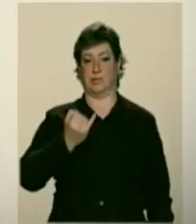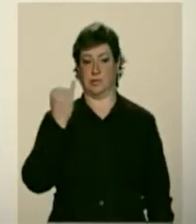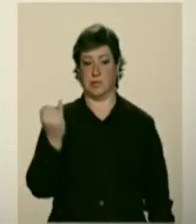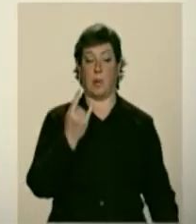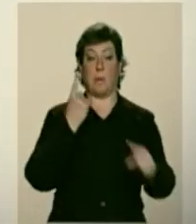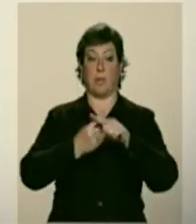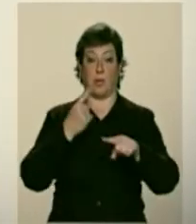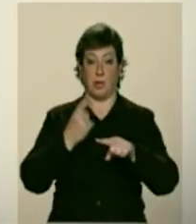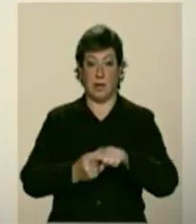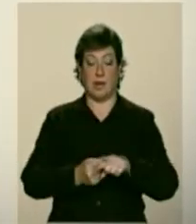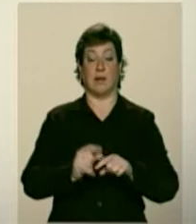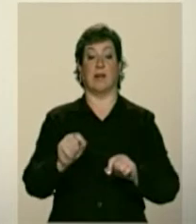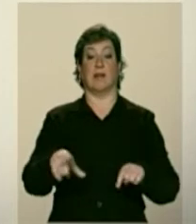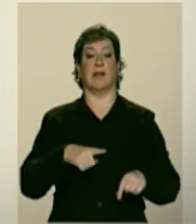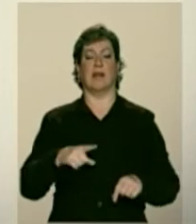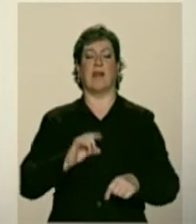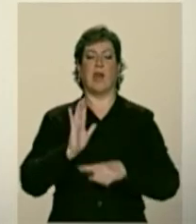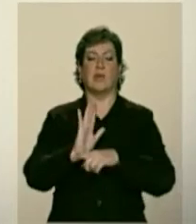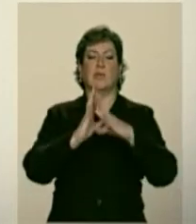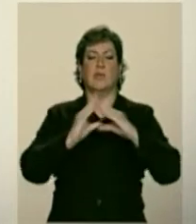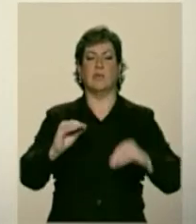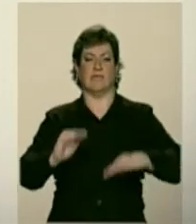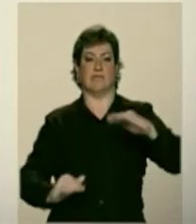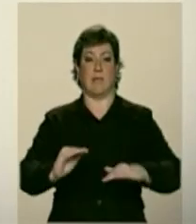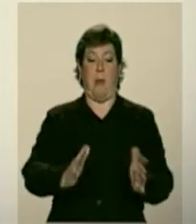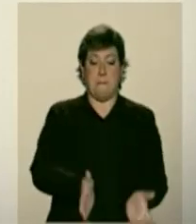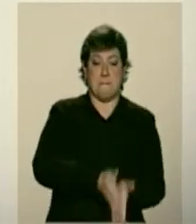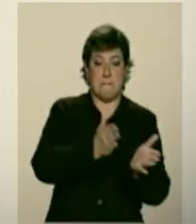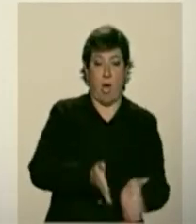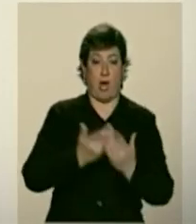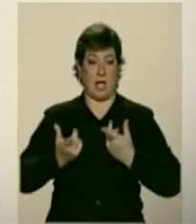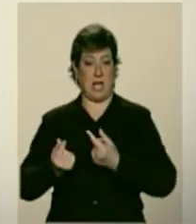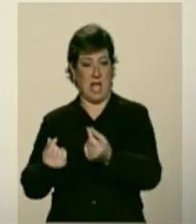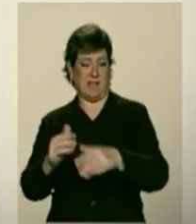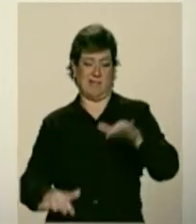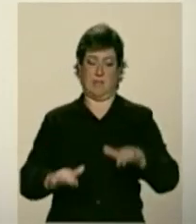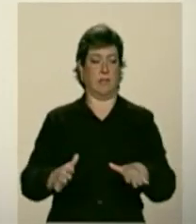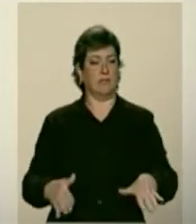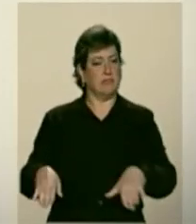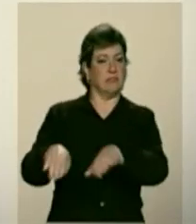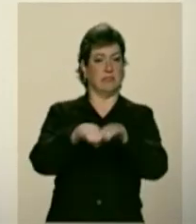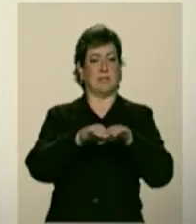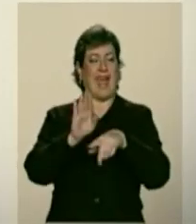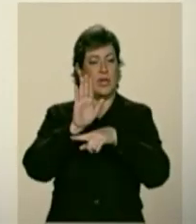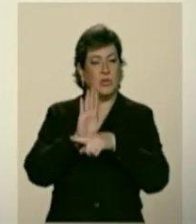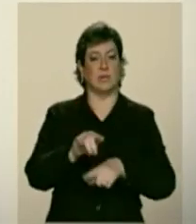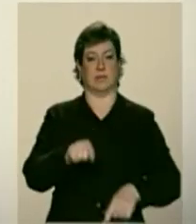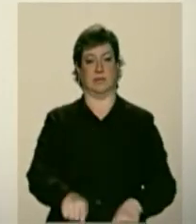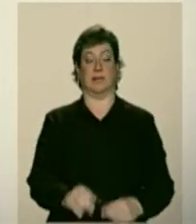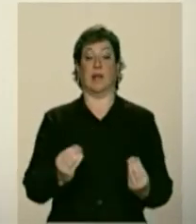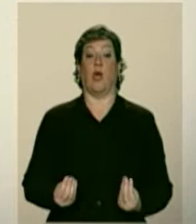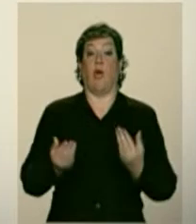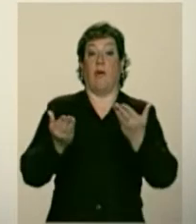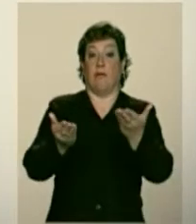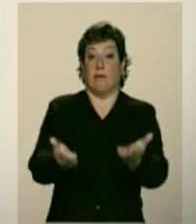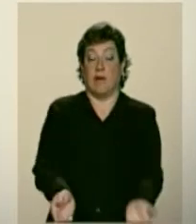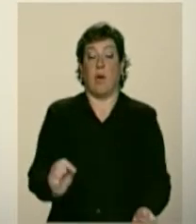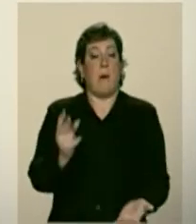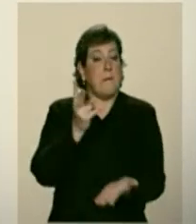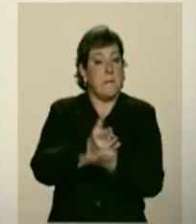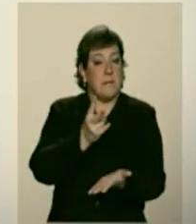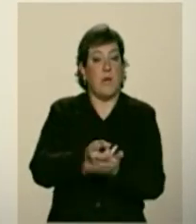porque atacam a desigualdade entre pobres e ricos, na raiz do problema. Oferecem as